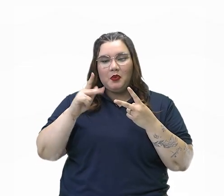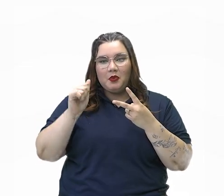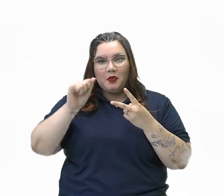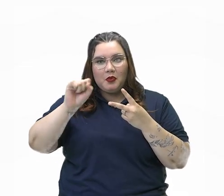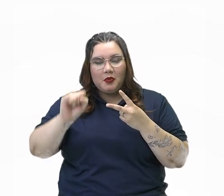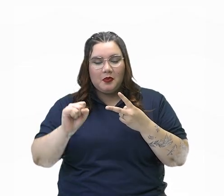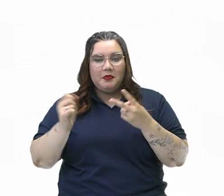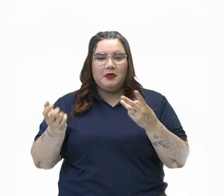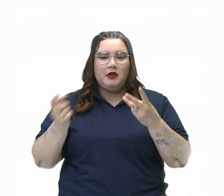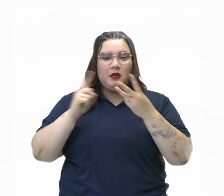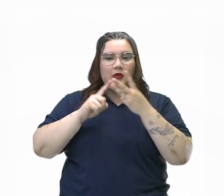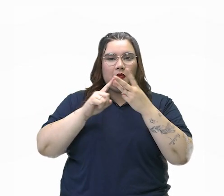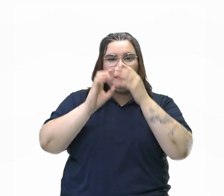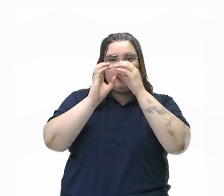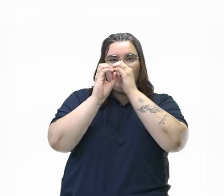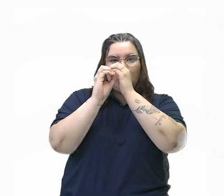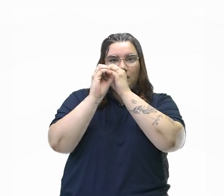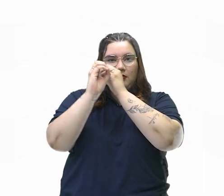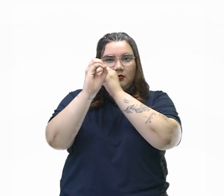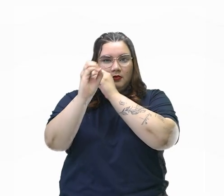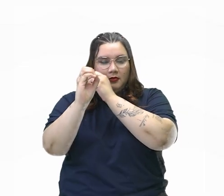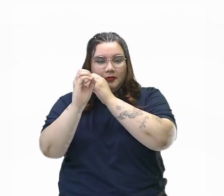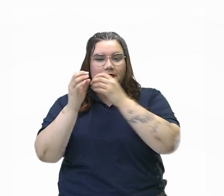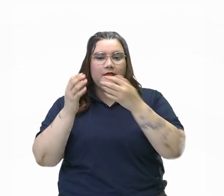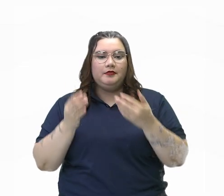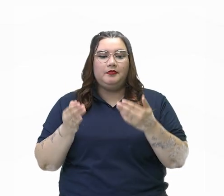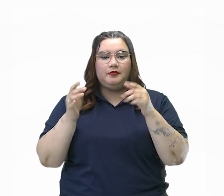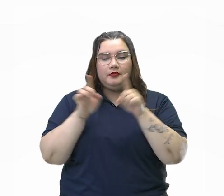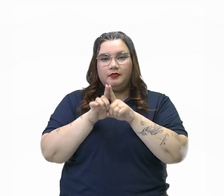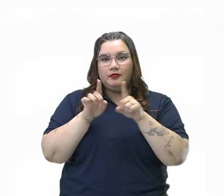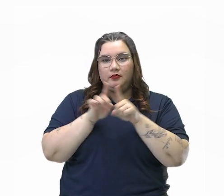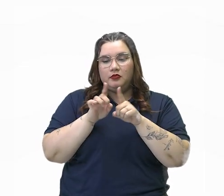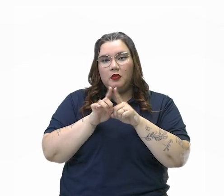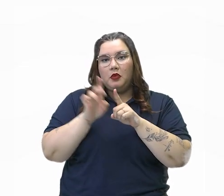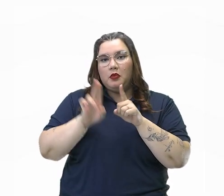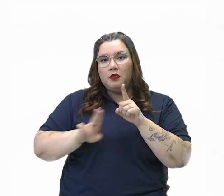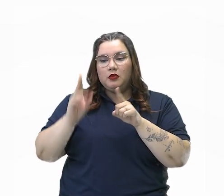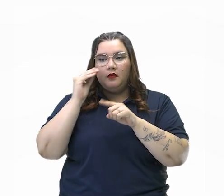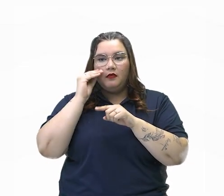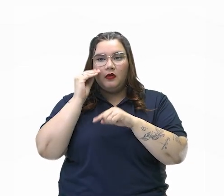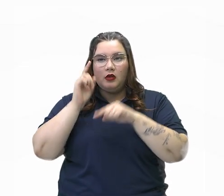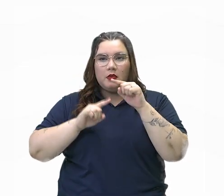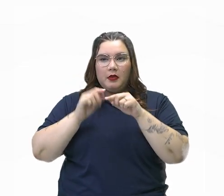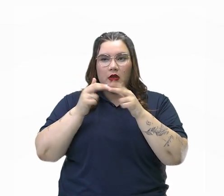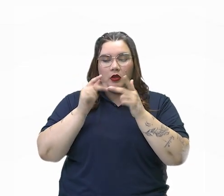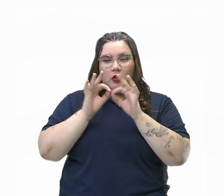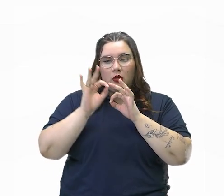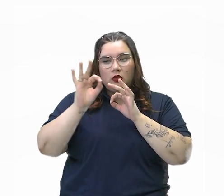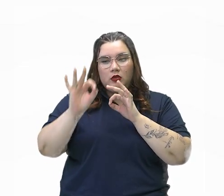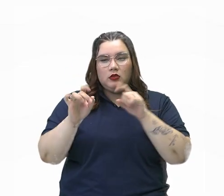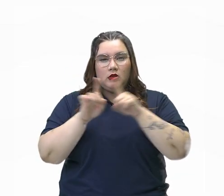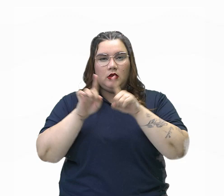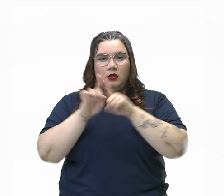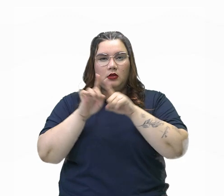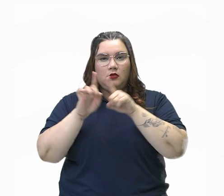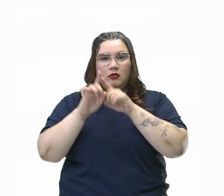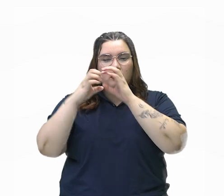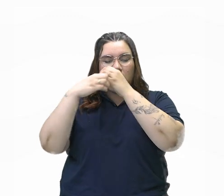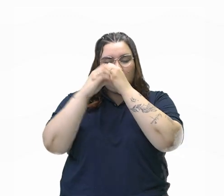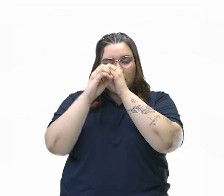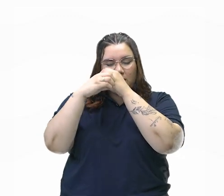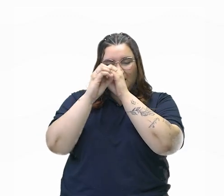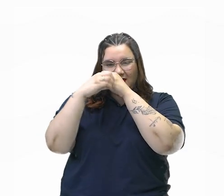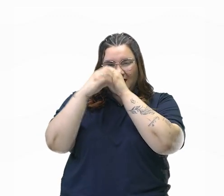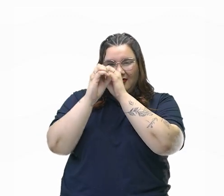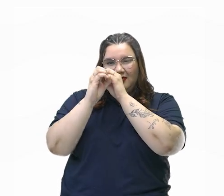para aproximar. Lunetas são usadas também para aproximar objetos que estão distantes. O microscópio, que serve para a